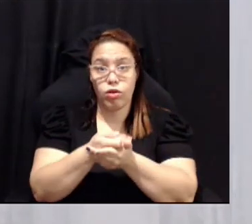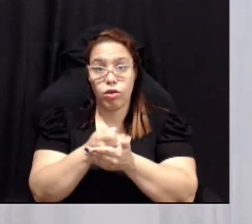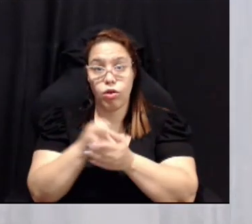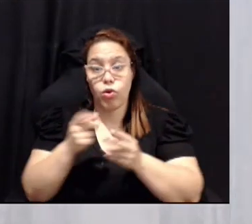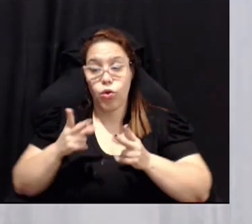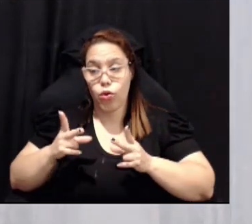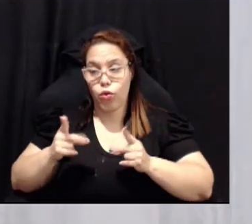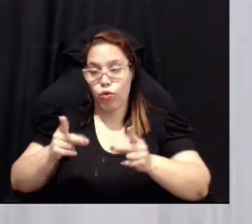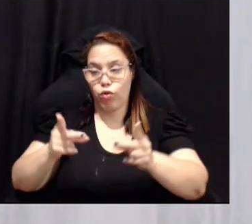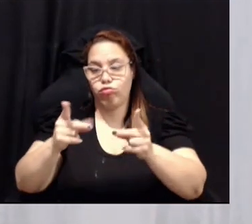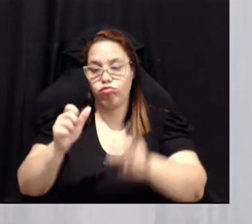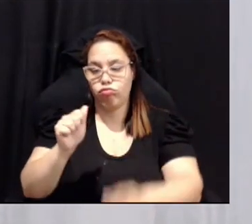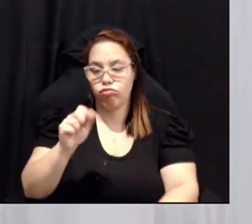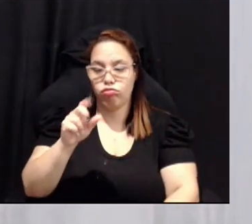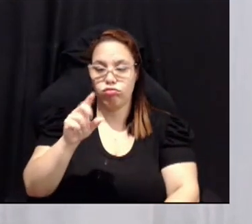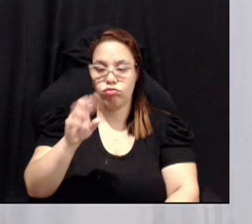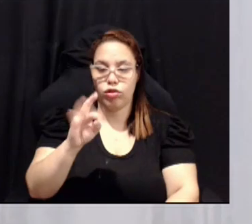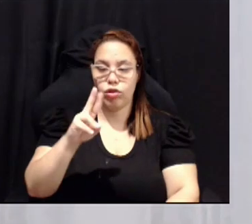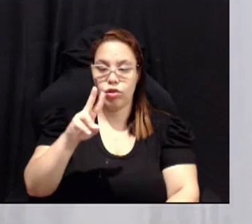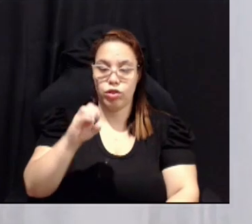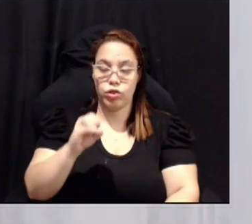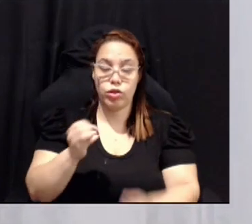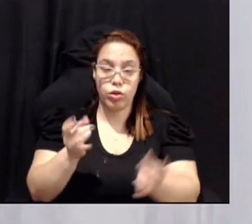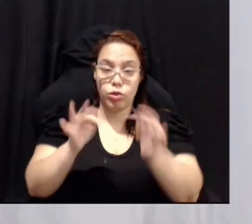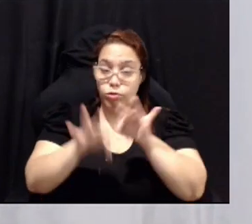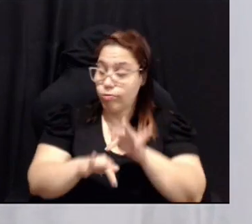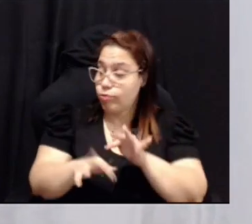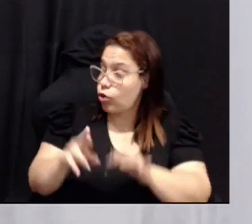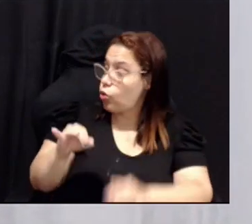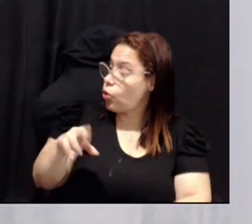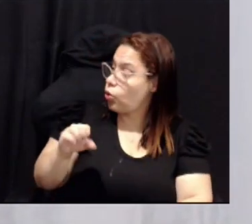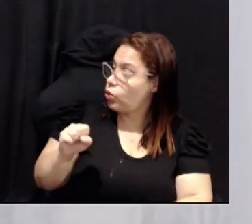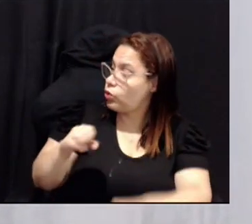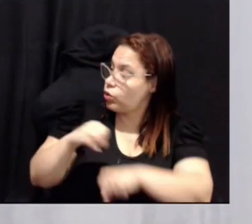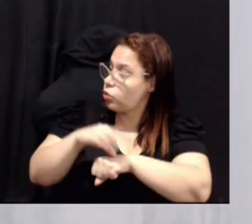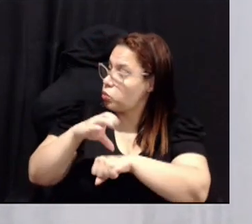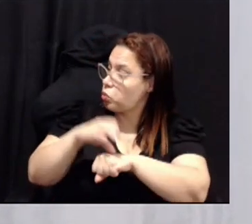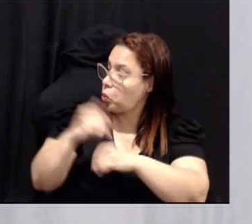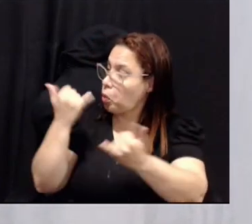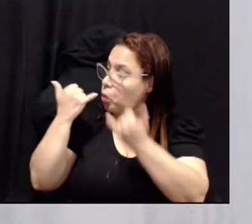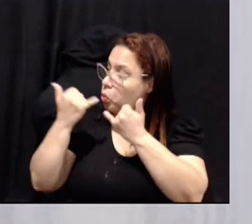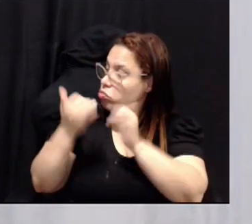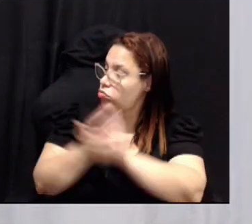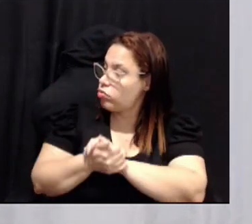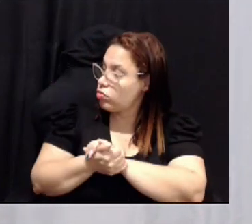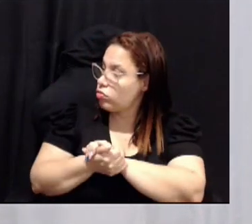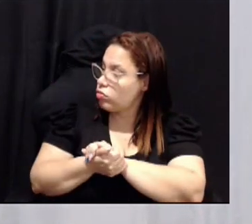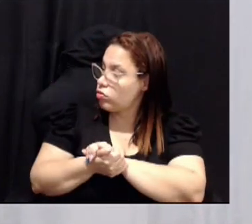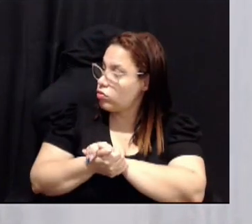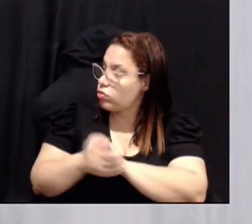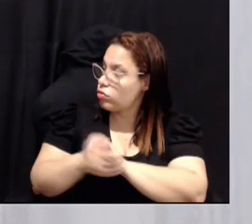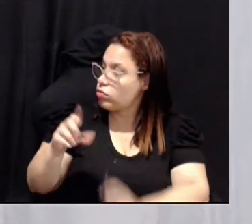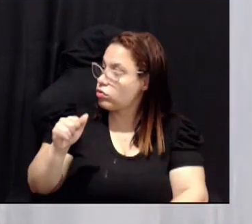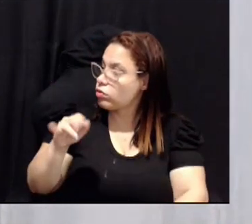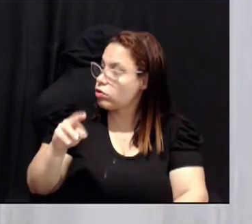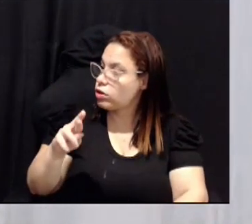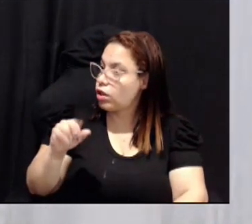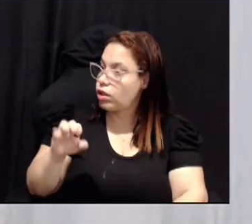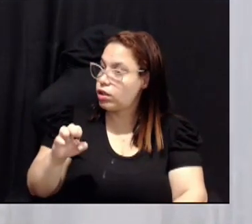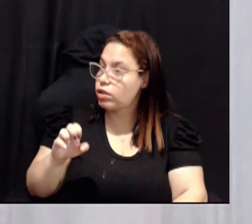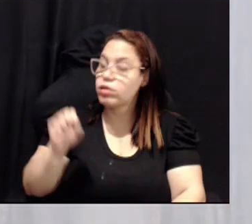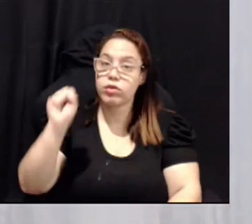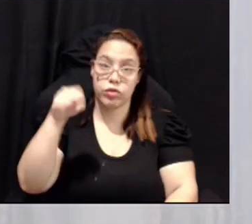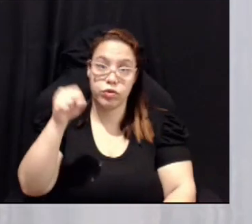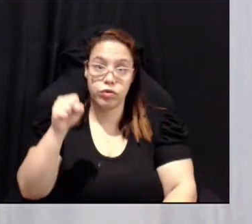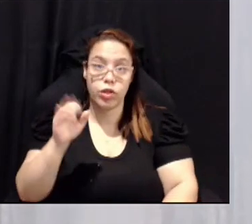ativo. Rose, para a gente finalizar aqui, você tem mais alguma orientação para o pessoal em relação ao day trade? Sim, tome